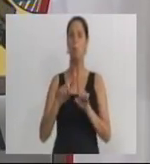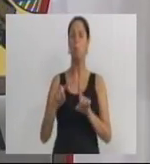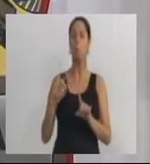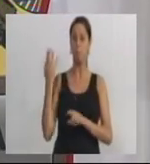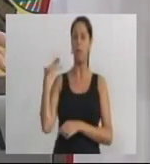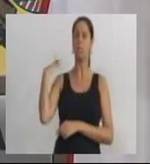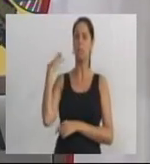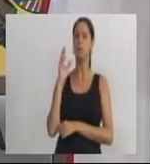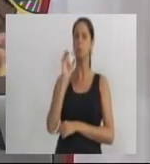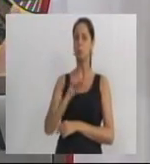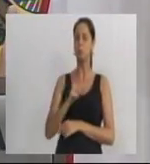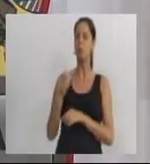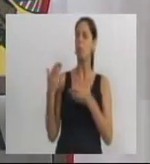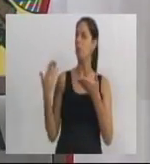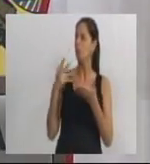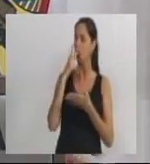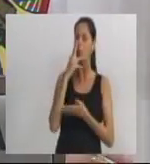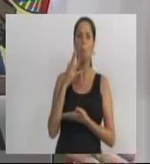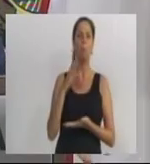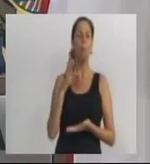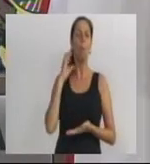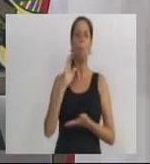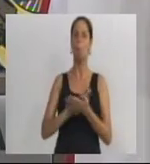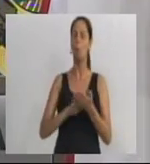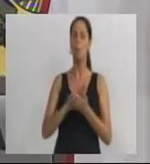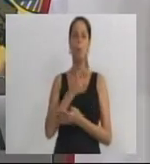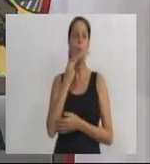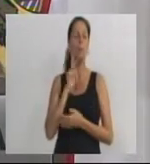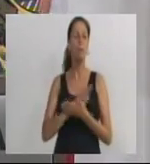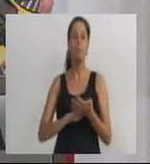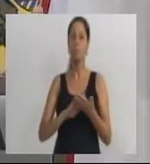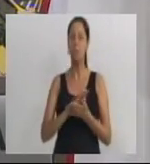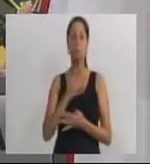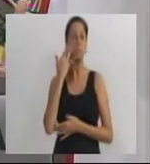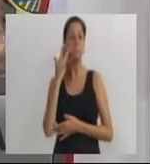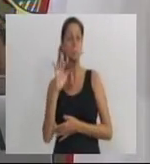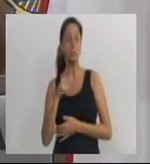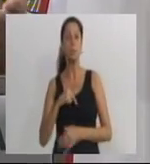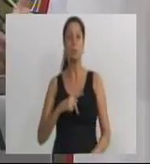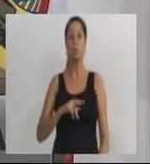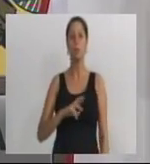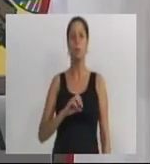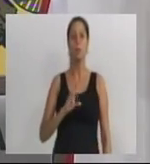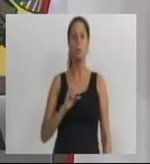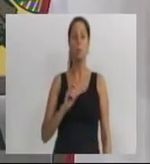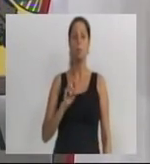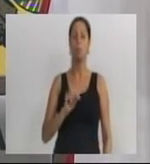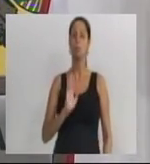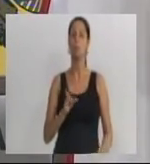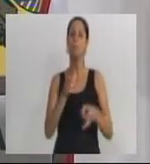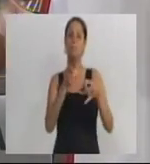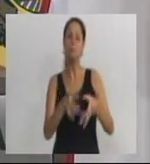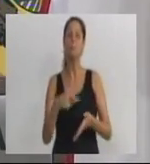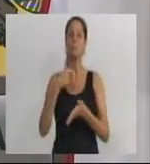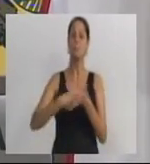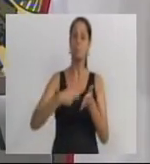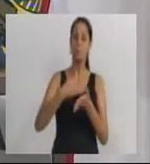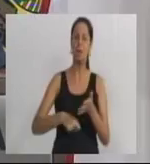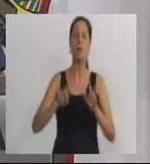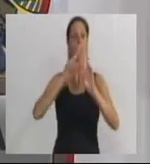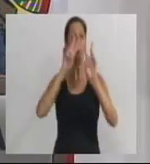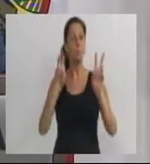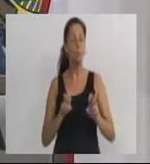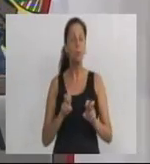mais manifestação alguma por parte do coordenador do PROCON com relação a isso. Não sei se desistiu de lutar aí pelas questões da telefonia ou se vai